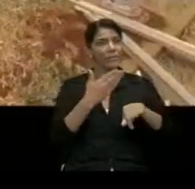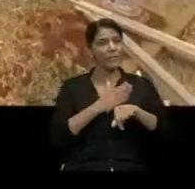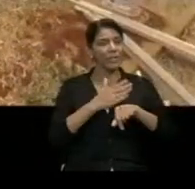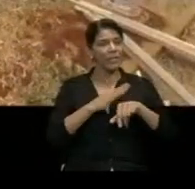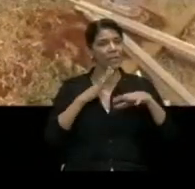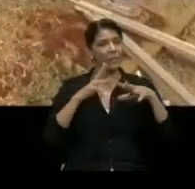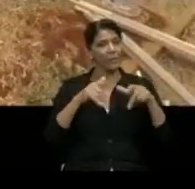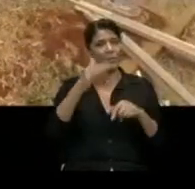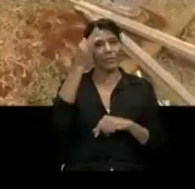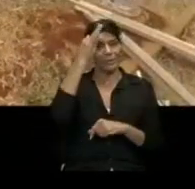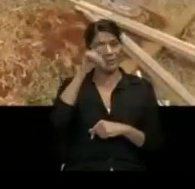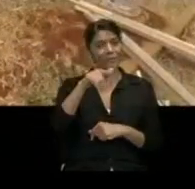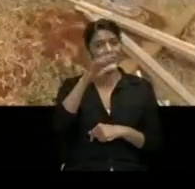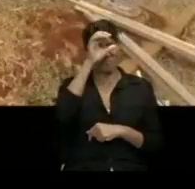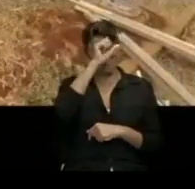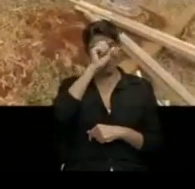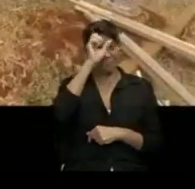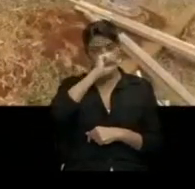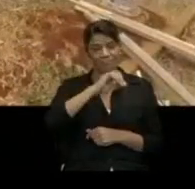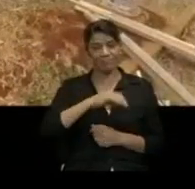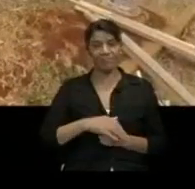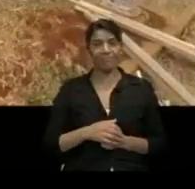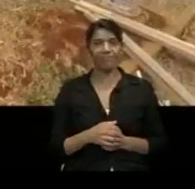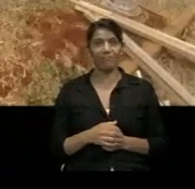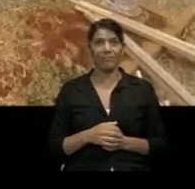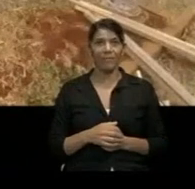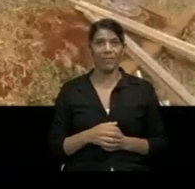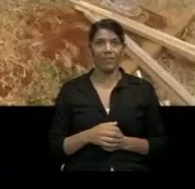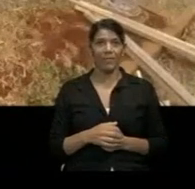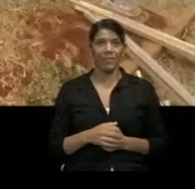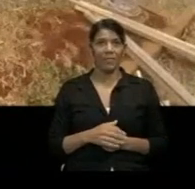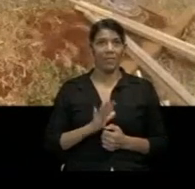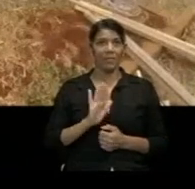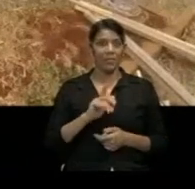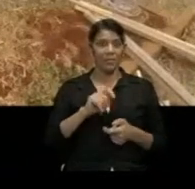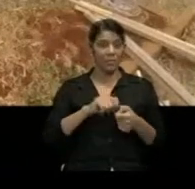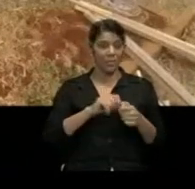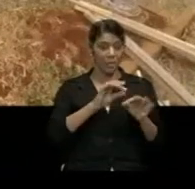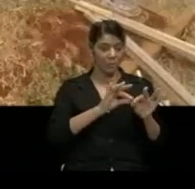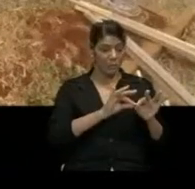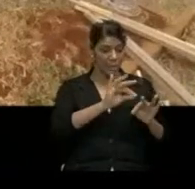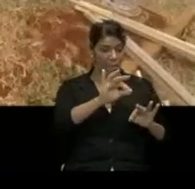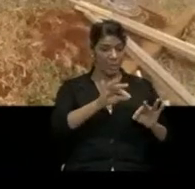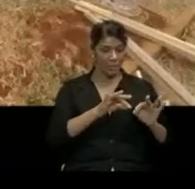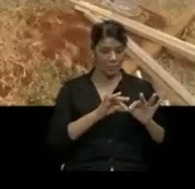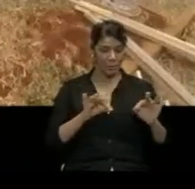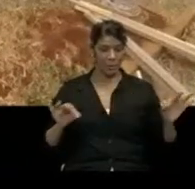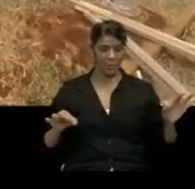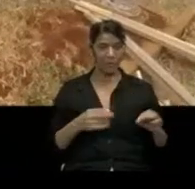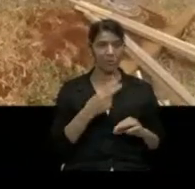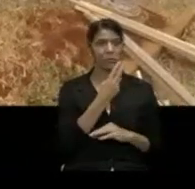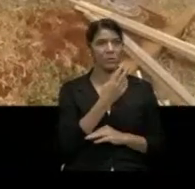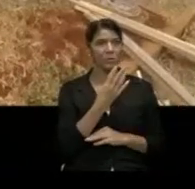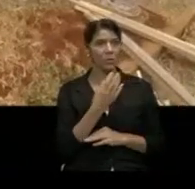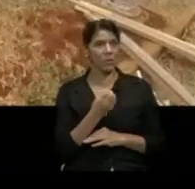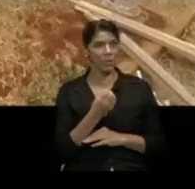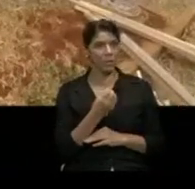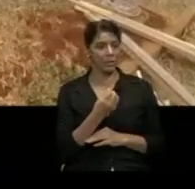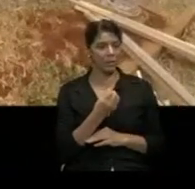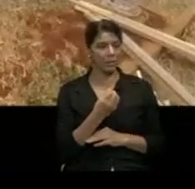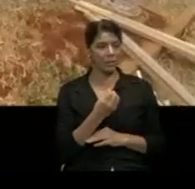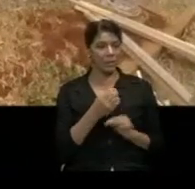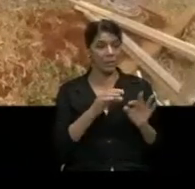teoria que a gente aprendeu, tá? Então, o professor já tinha feito a marcação da obra, 2,40 por